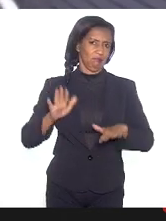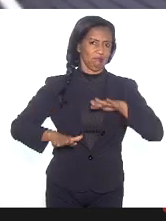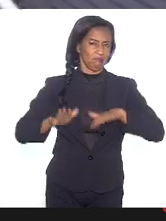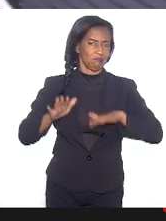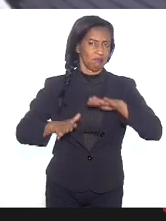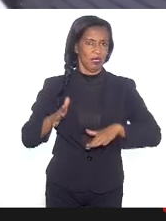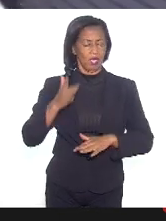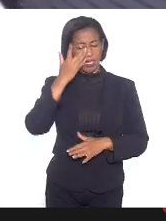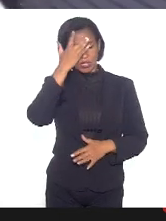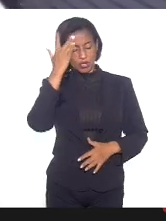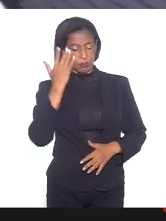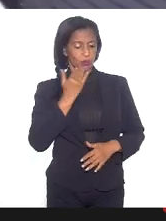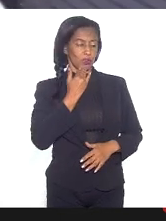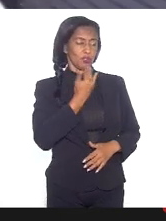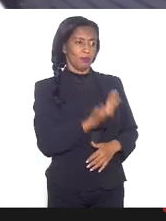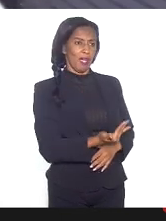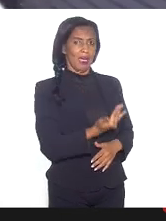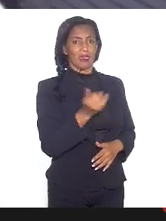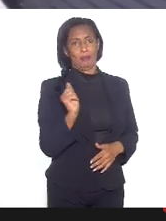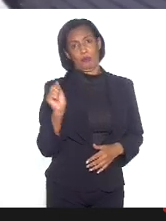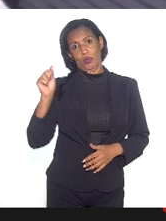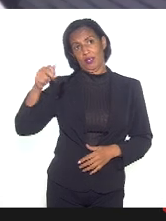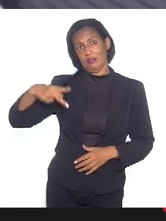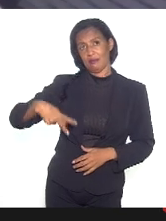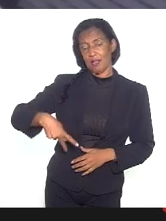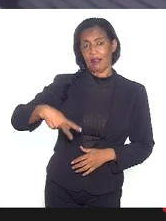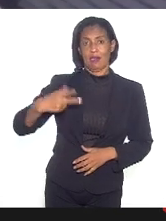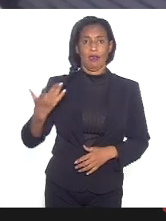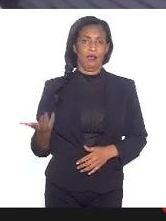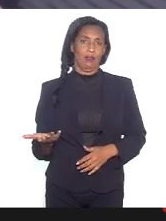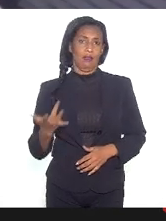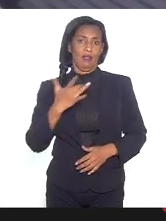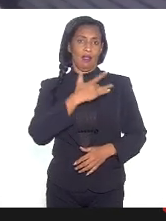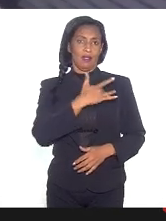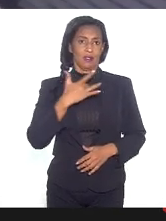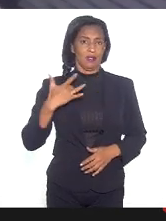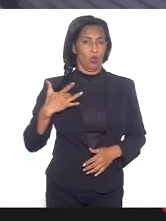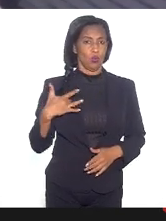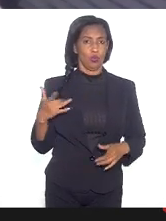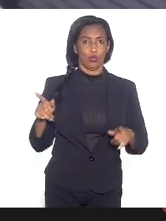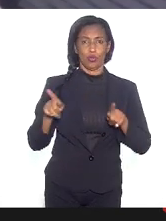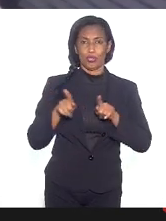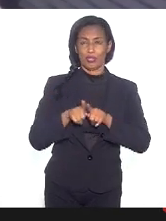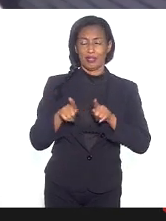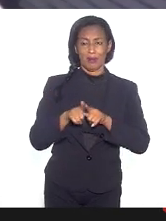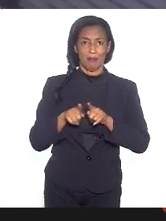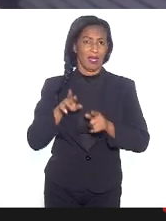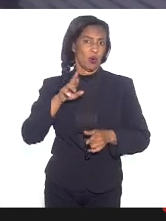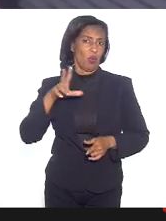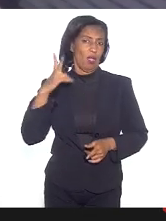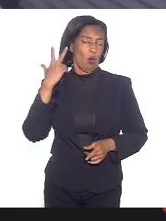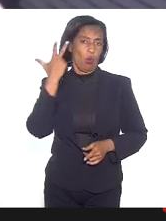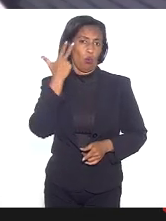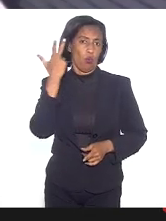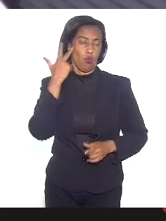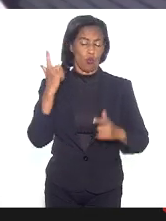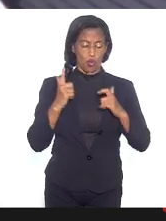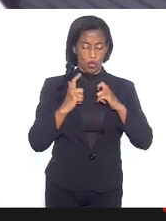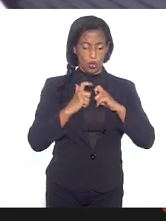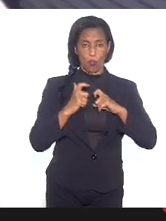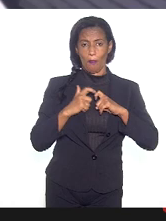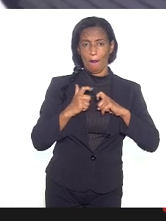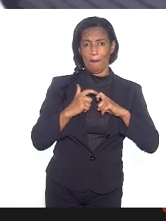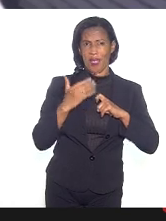pedem para se aposentar, o pessoal da saúde, não é incomum que um médico